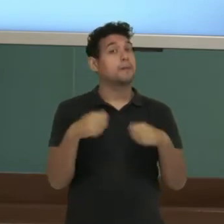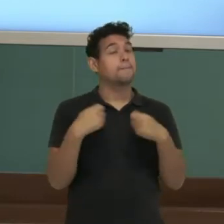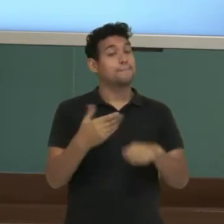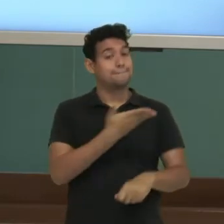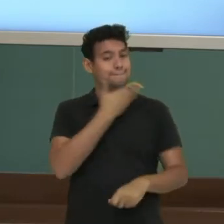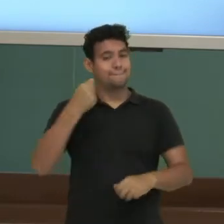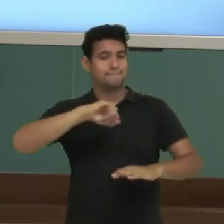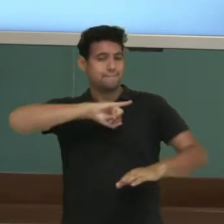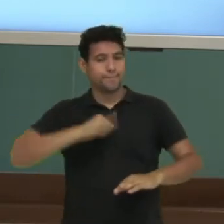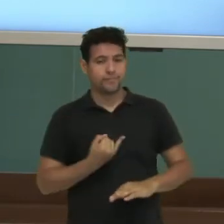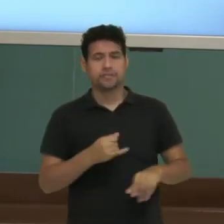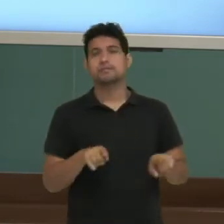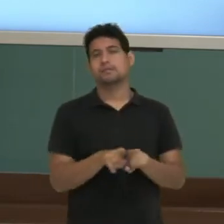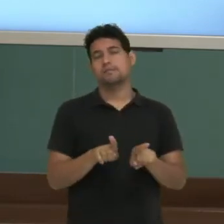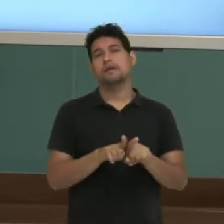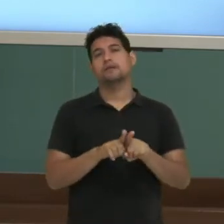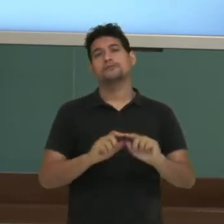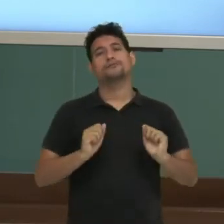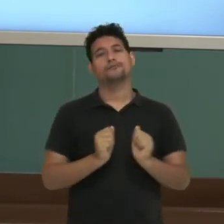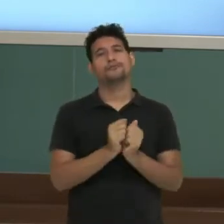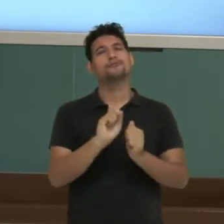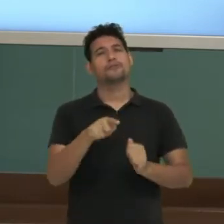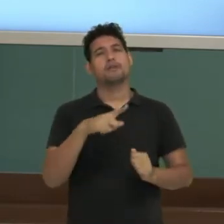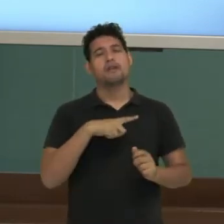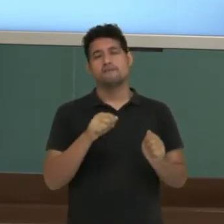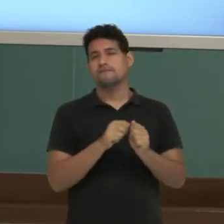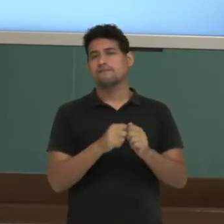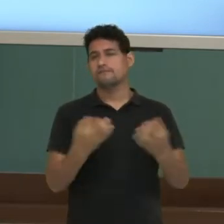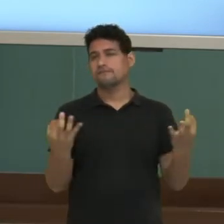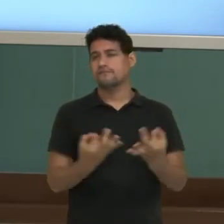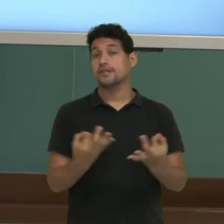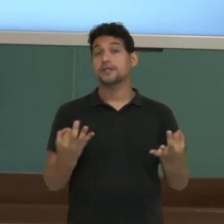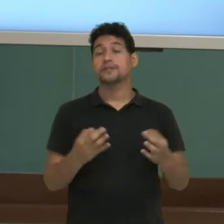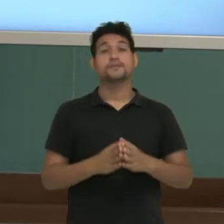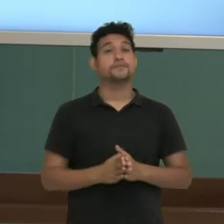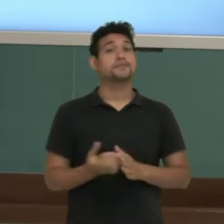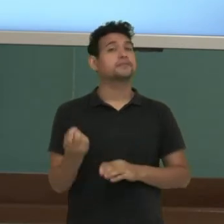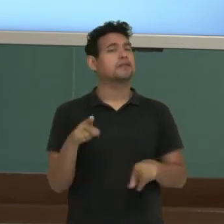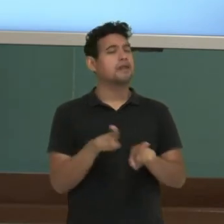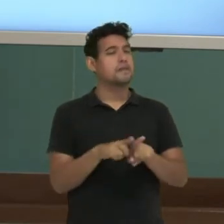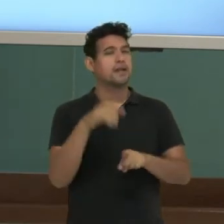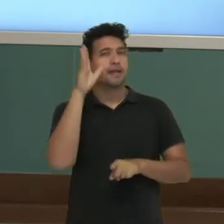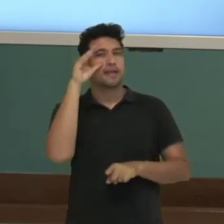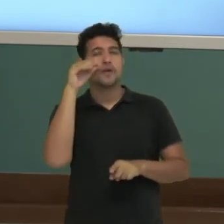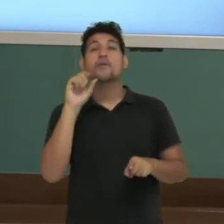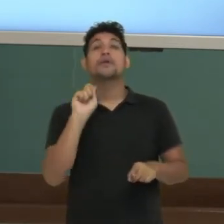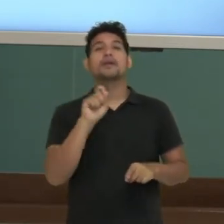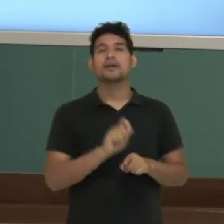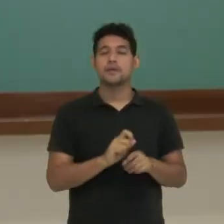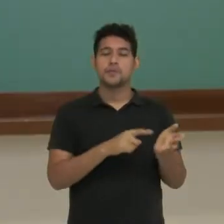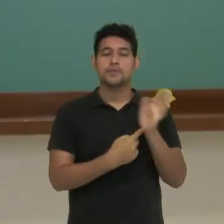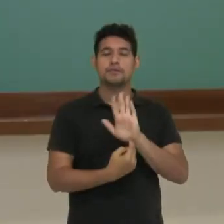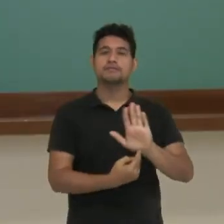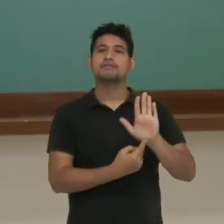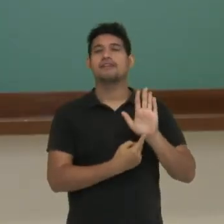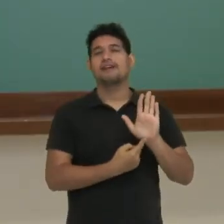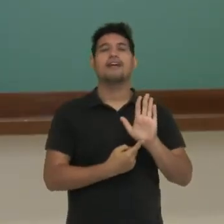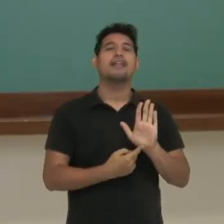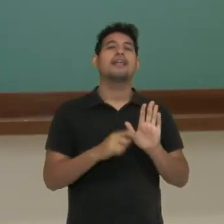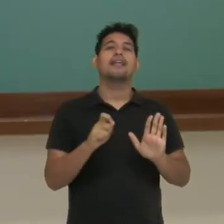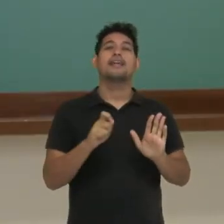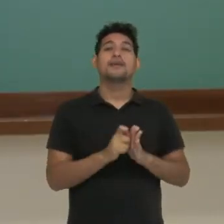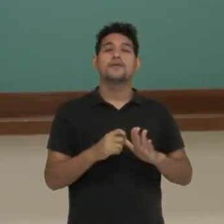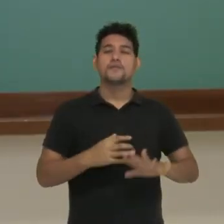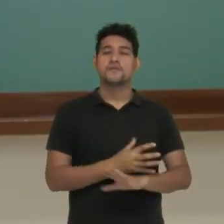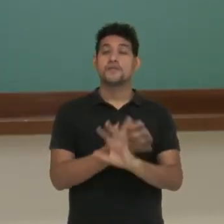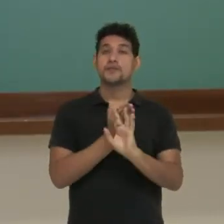melhor aproveitado dentro do que é oferecido. Outra coisa interessante destacada aqui é, obviamente, o campo